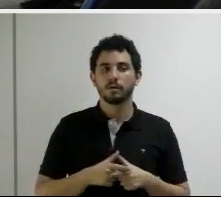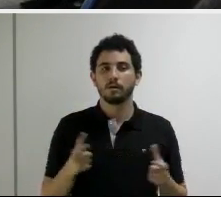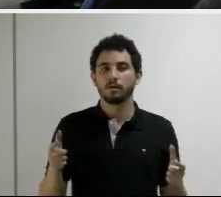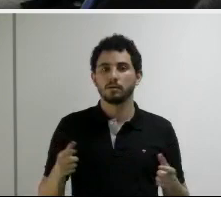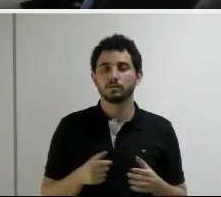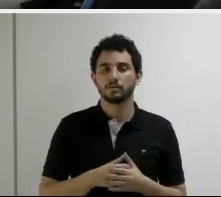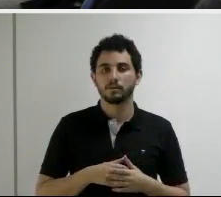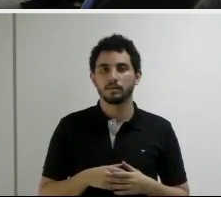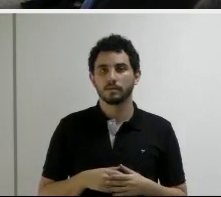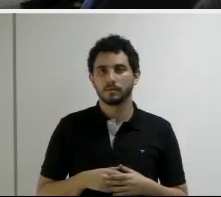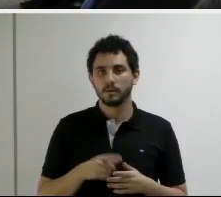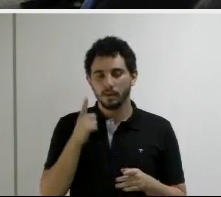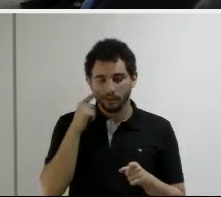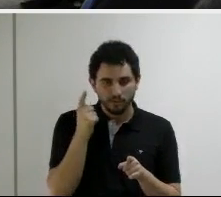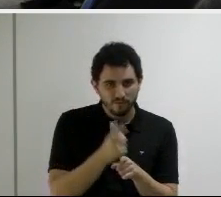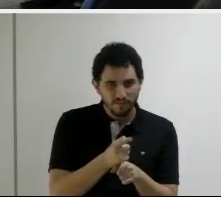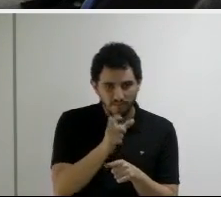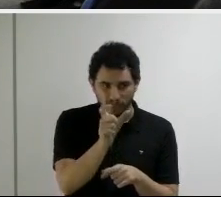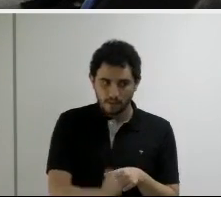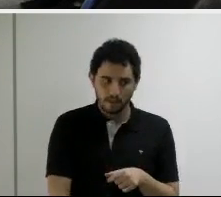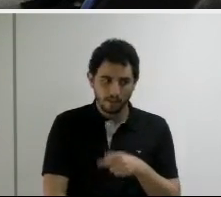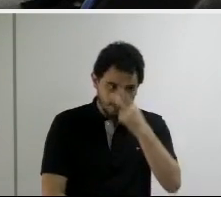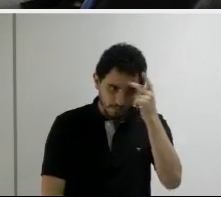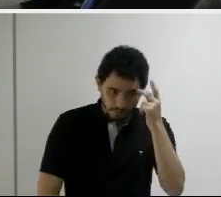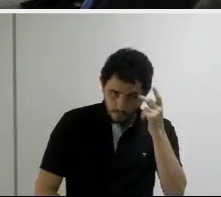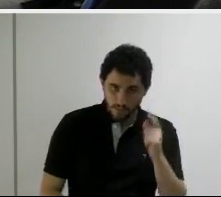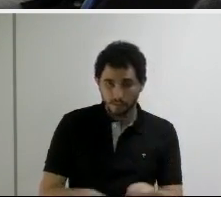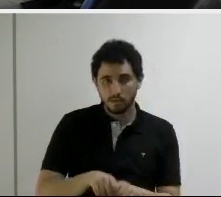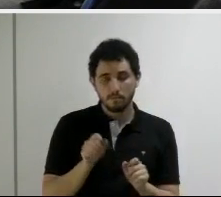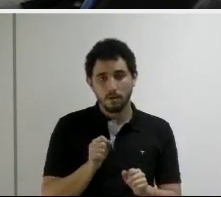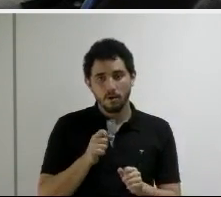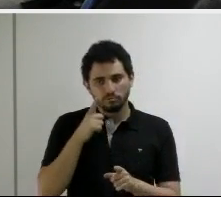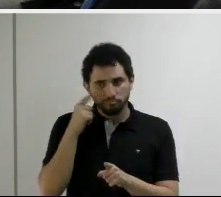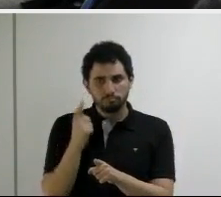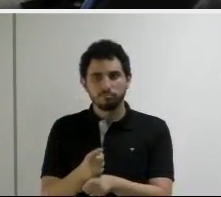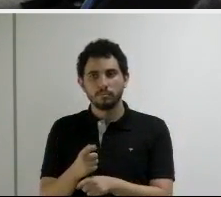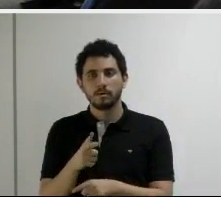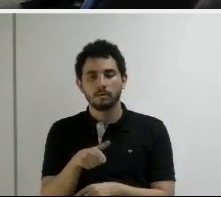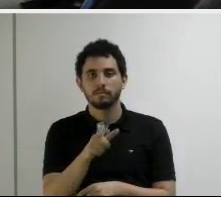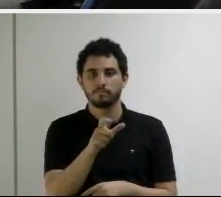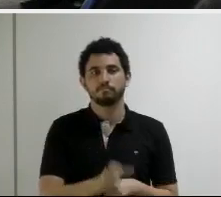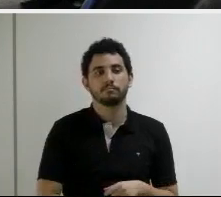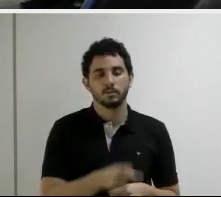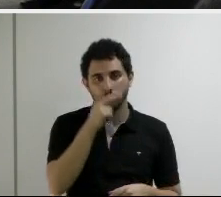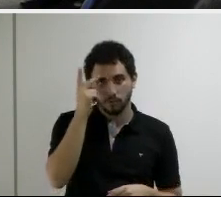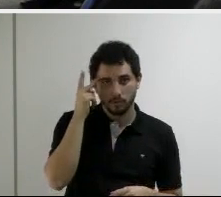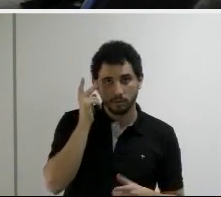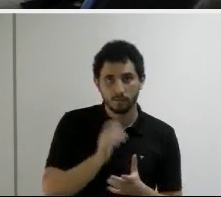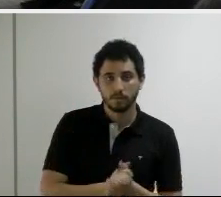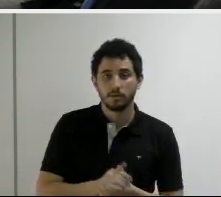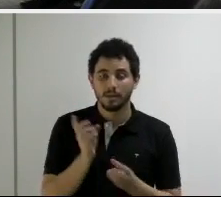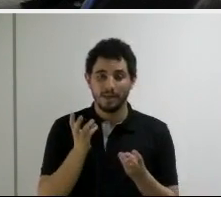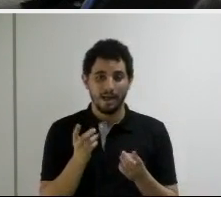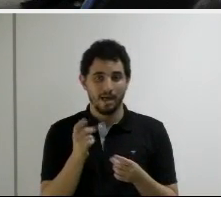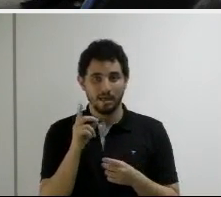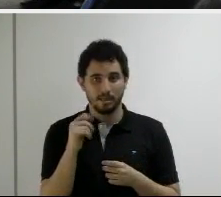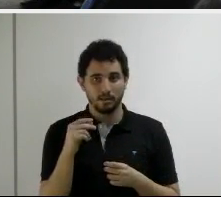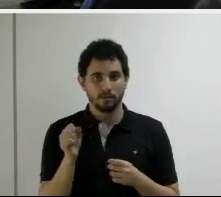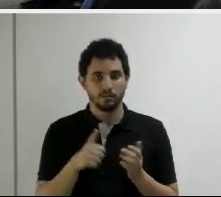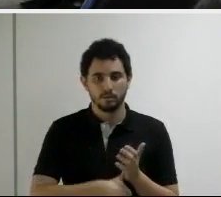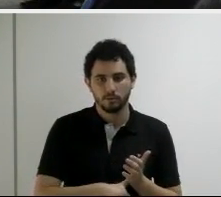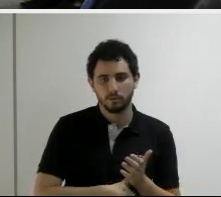que é o dado que tanto identifica uma pessoa como o dado que possa identificar aquela pessoa. Então, nós estamos falando de dados que não é só do seu RG, do